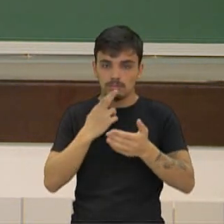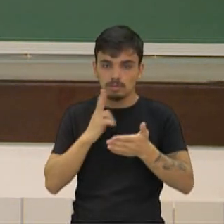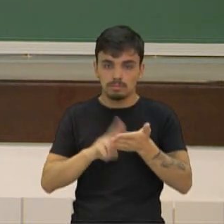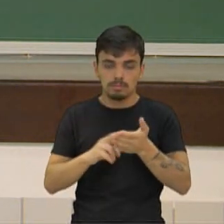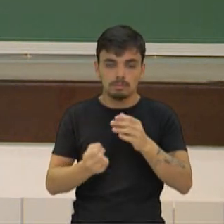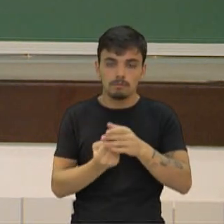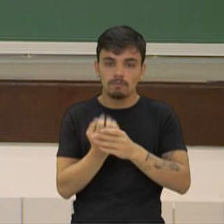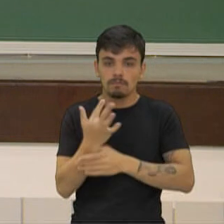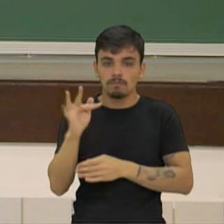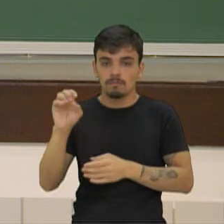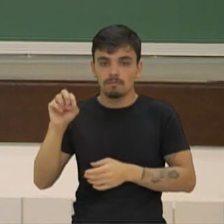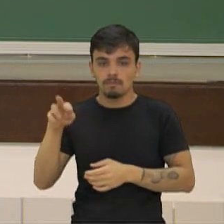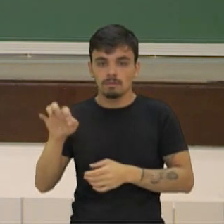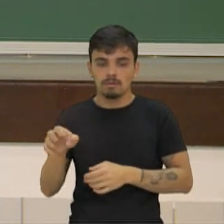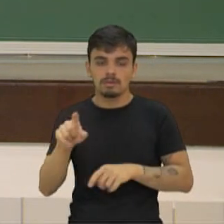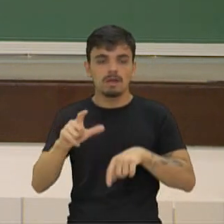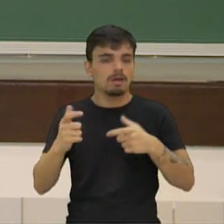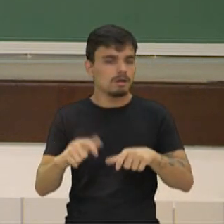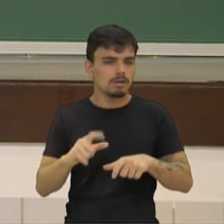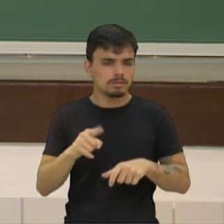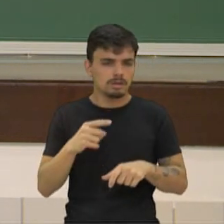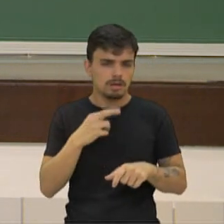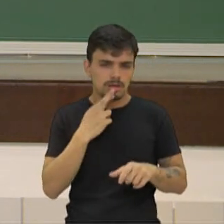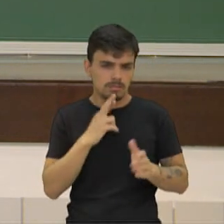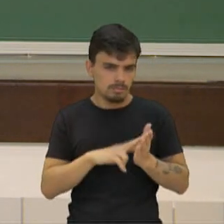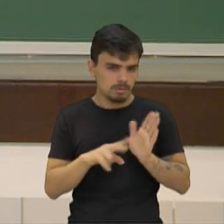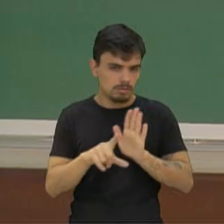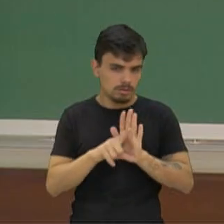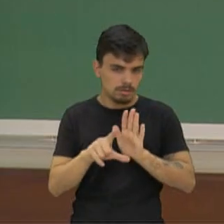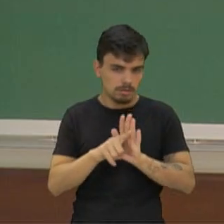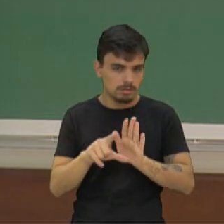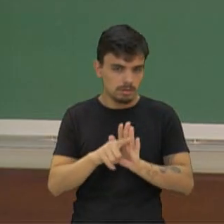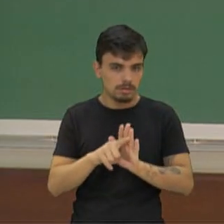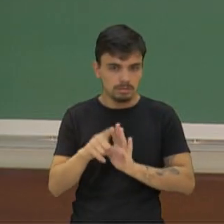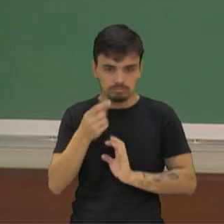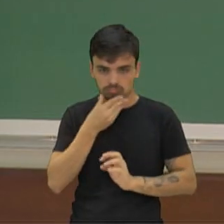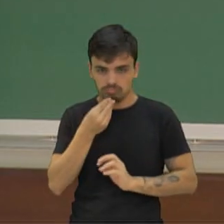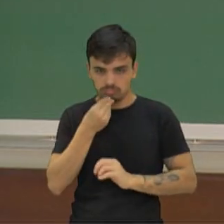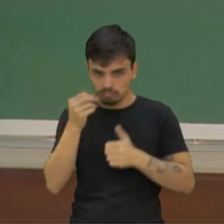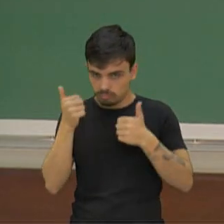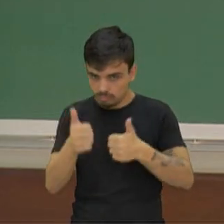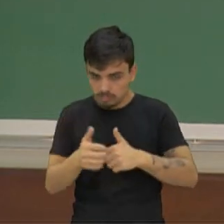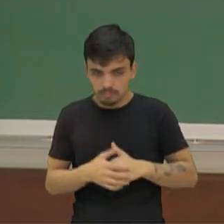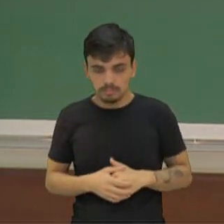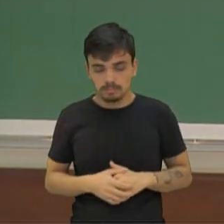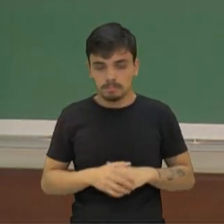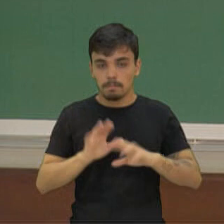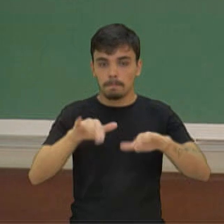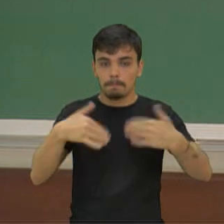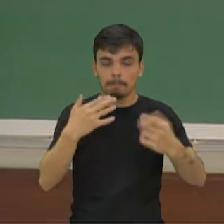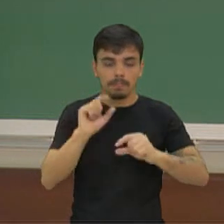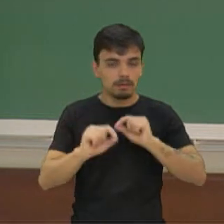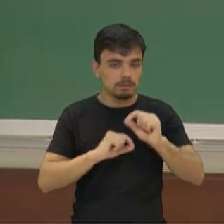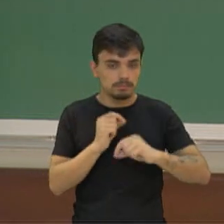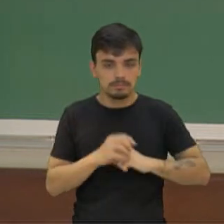onde nós concluímos isso? Lá da regra de Kirchhoff. Ok? Então, olha só.